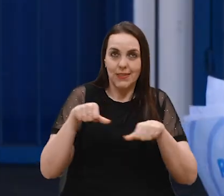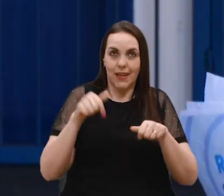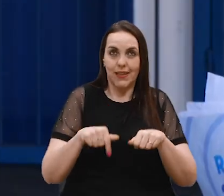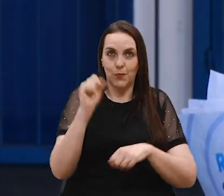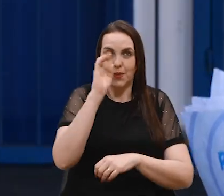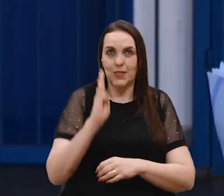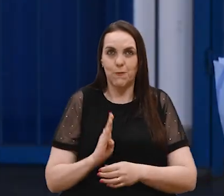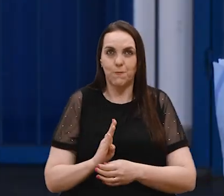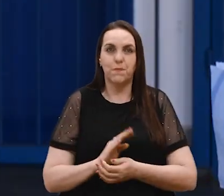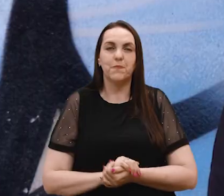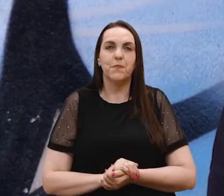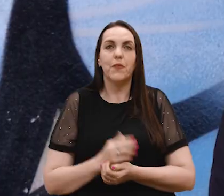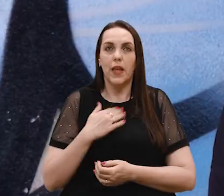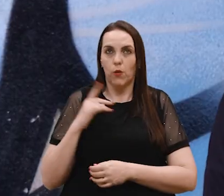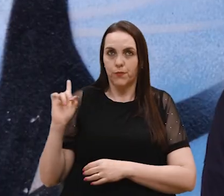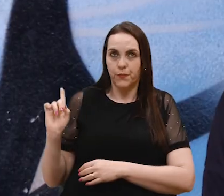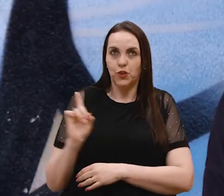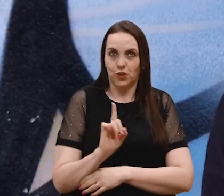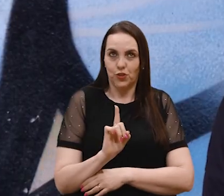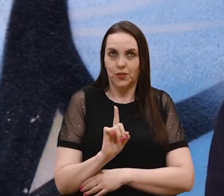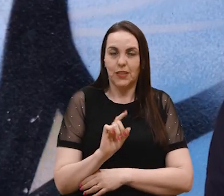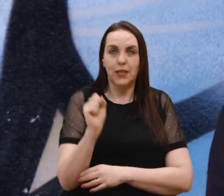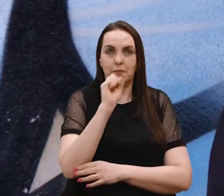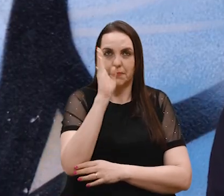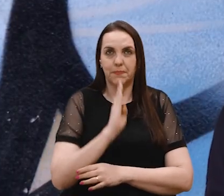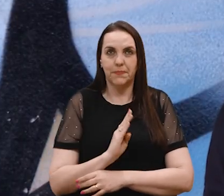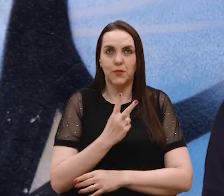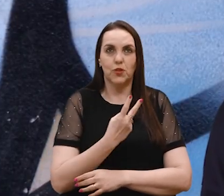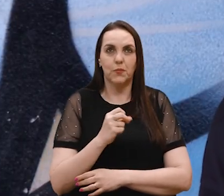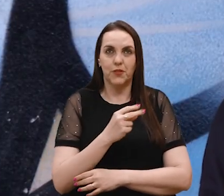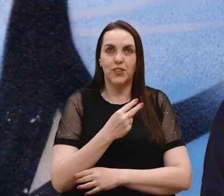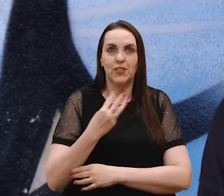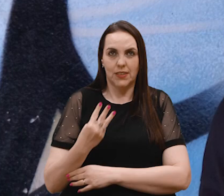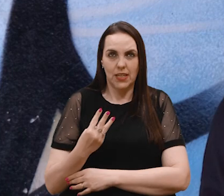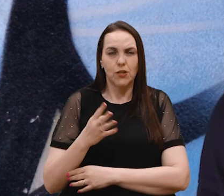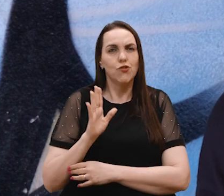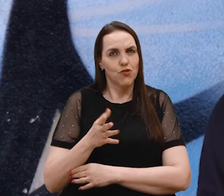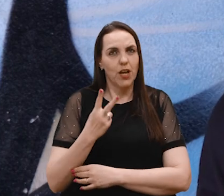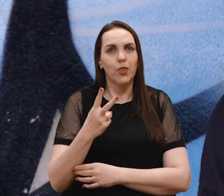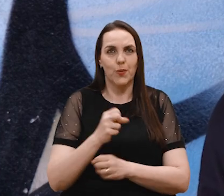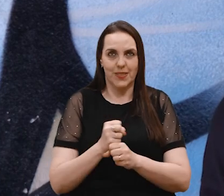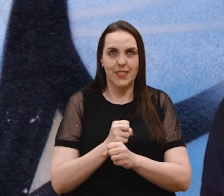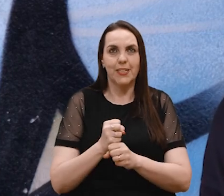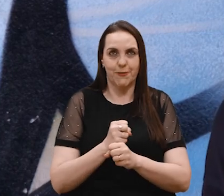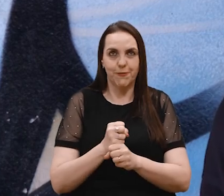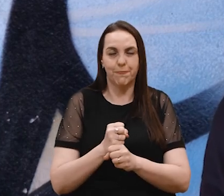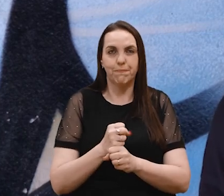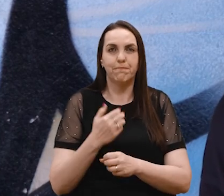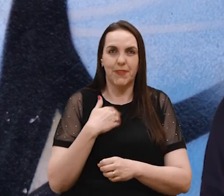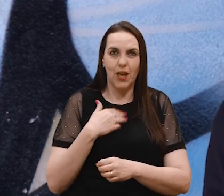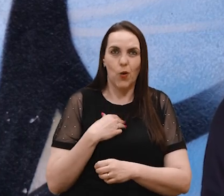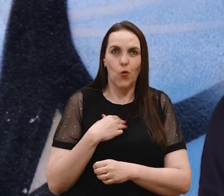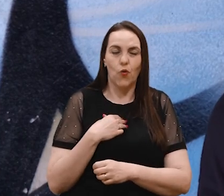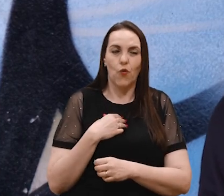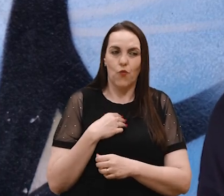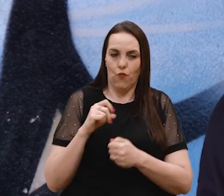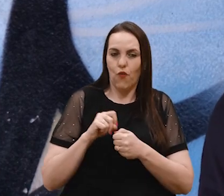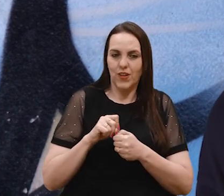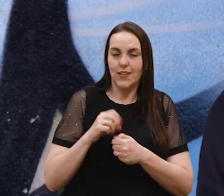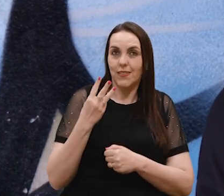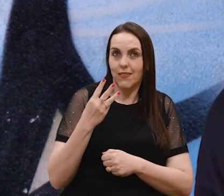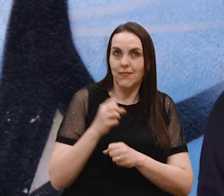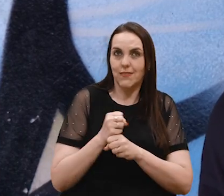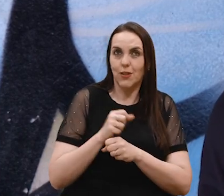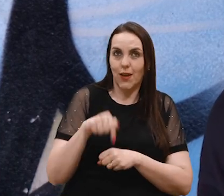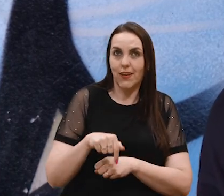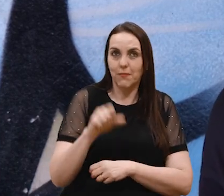no Brasil? Eu vim no Brasil em 2023, faz 2 anos. Eu completo 3 anos no Brasil